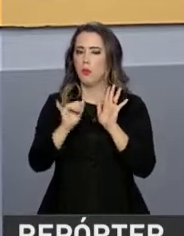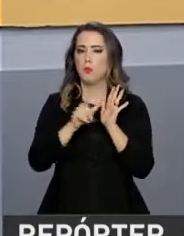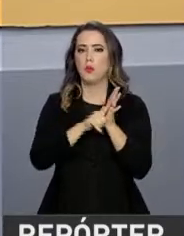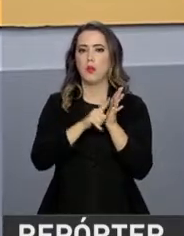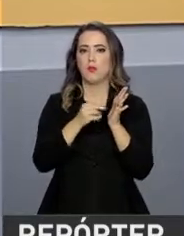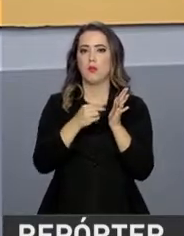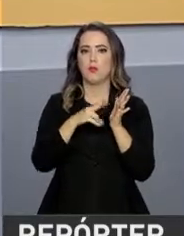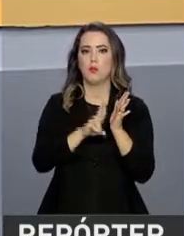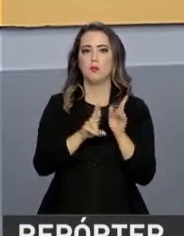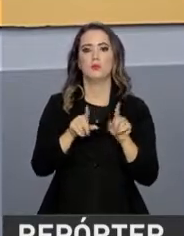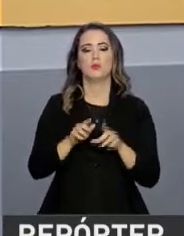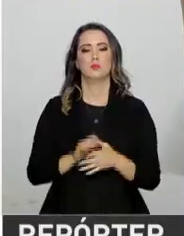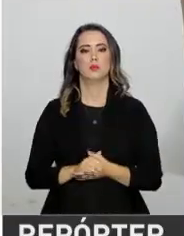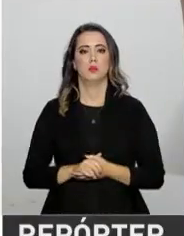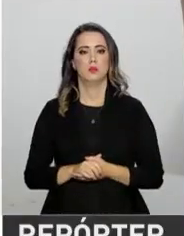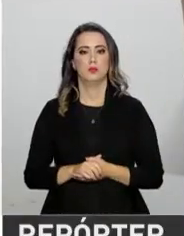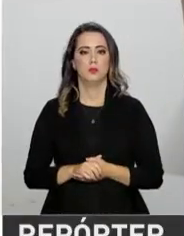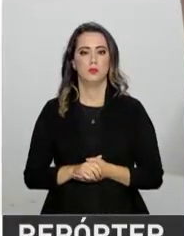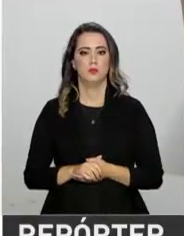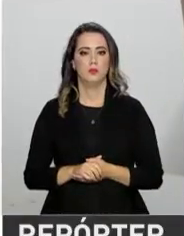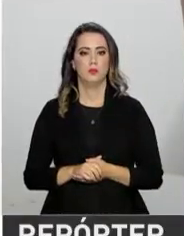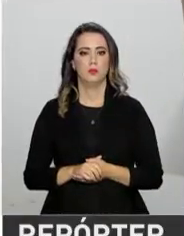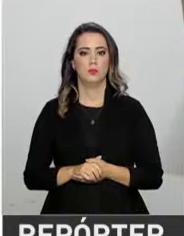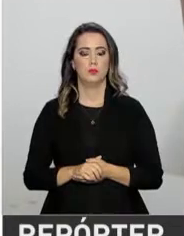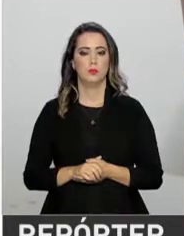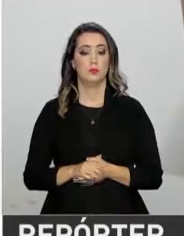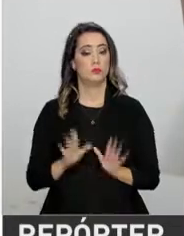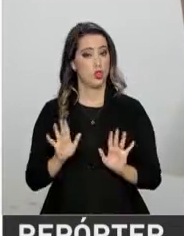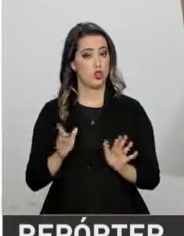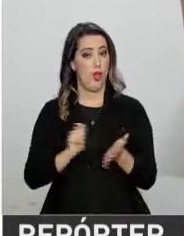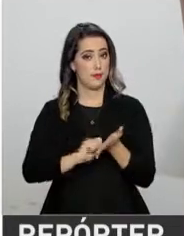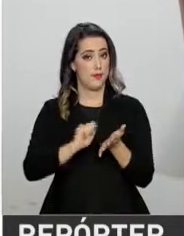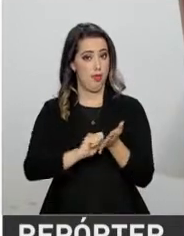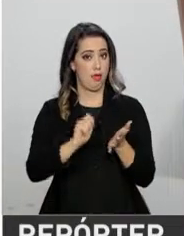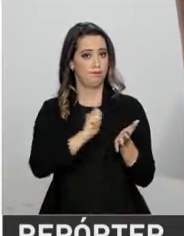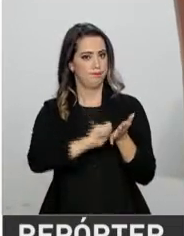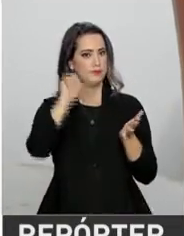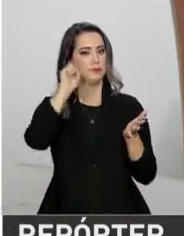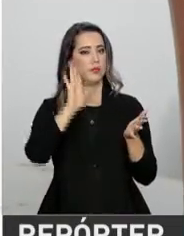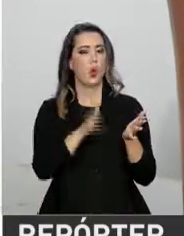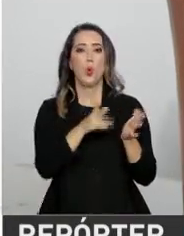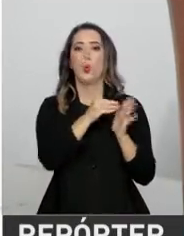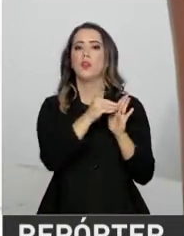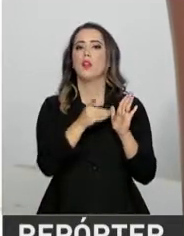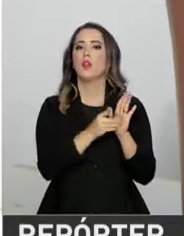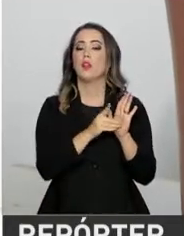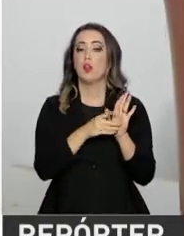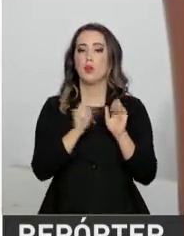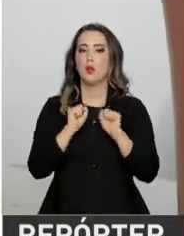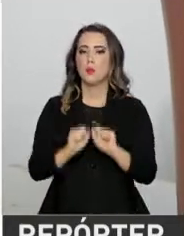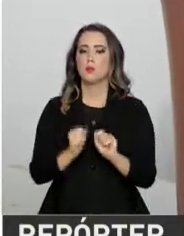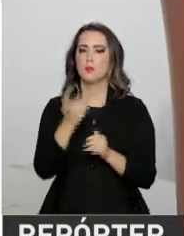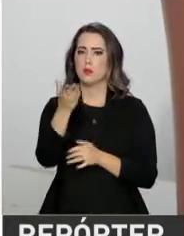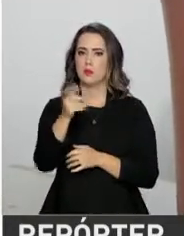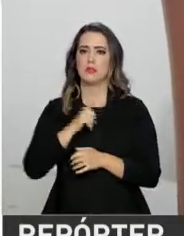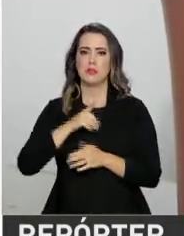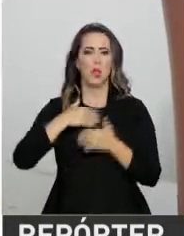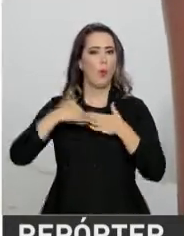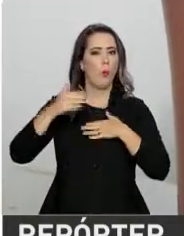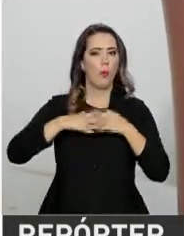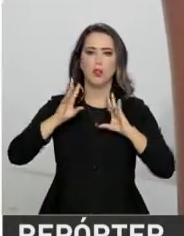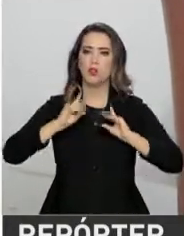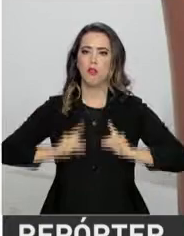diário oficial amanhã acabei de assinar um decreto que permite que você tem alguma